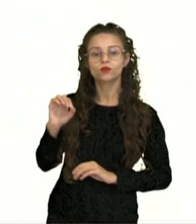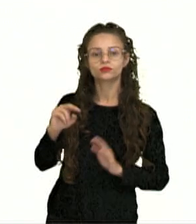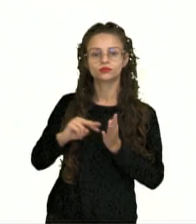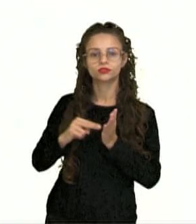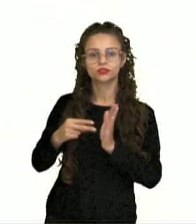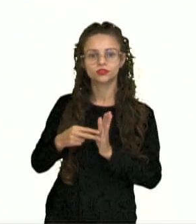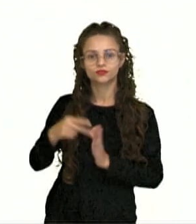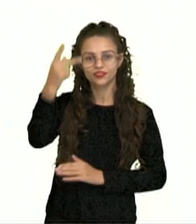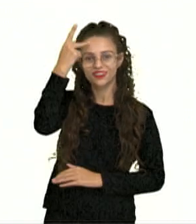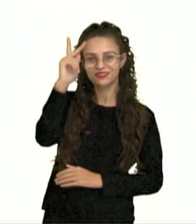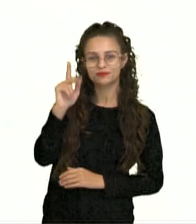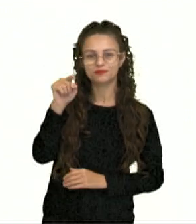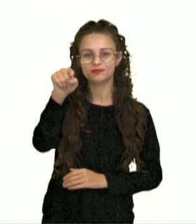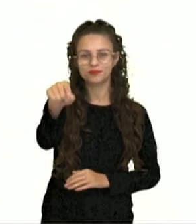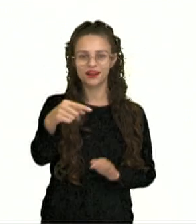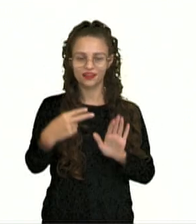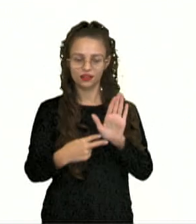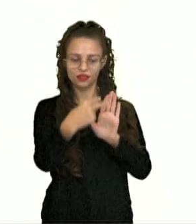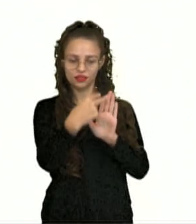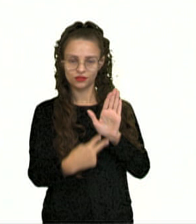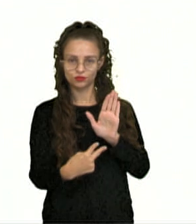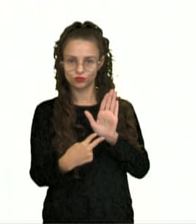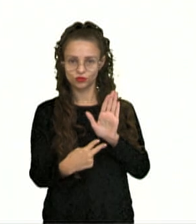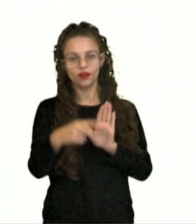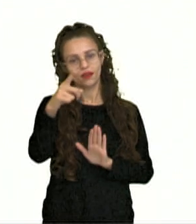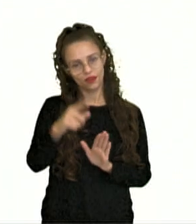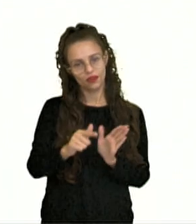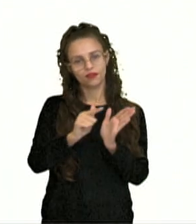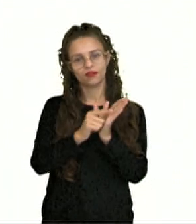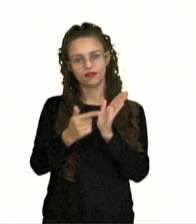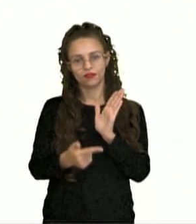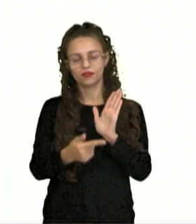significa para o leitor, chamada de editorial.